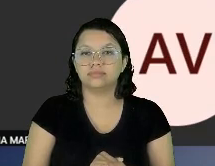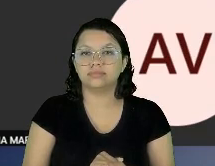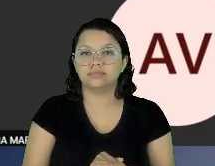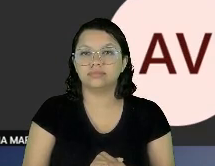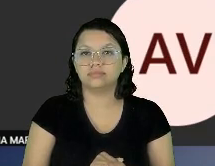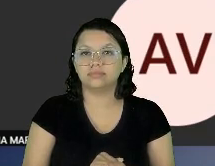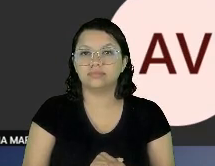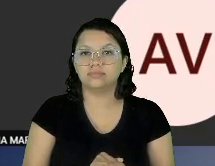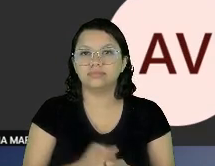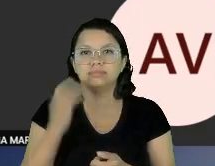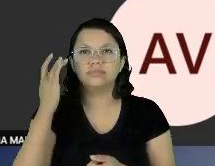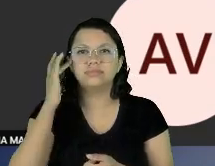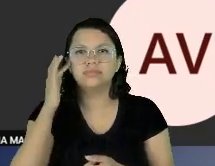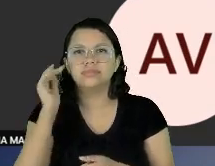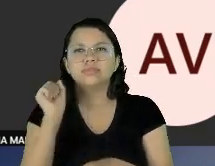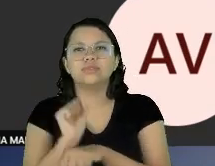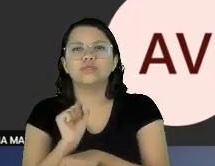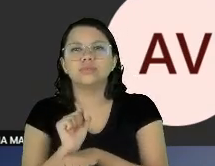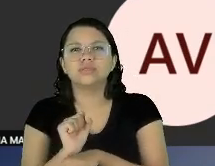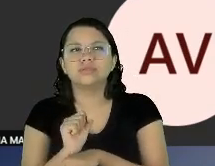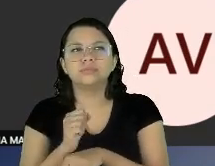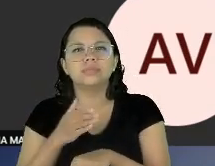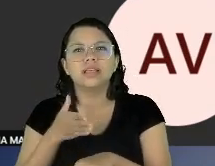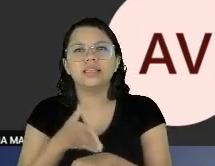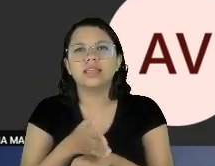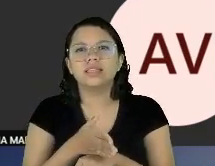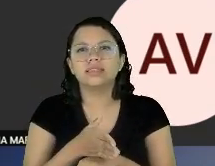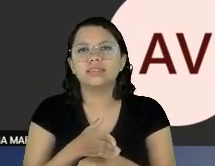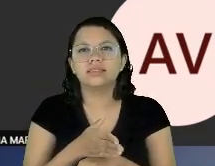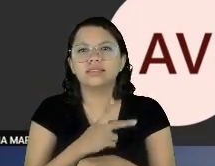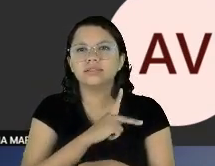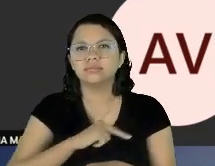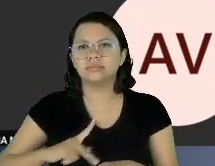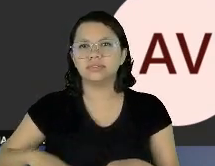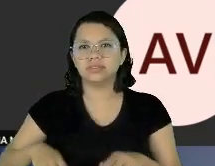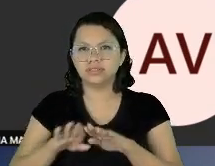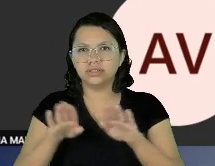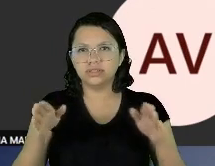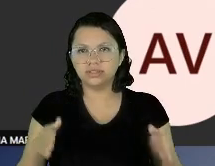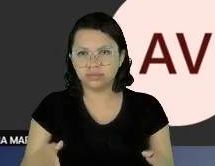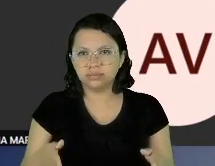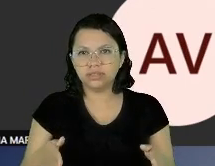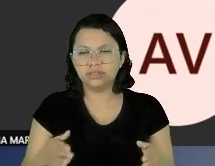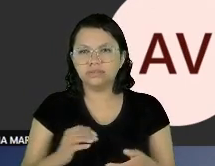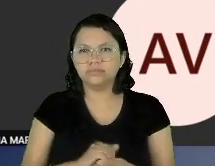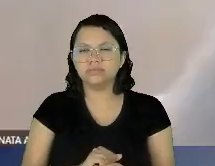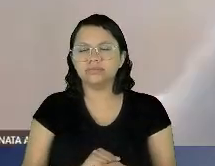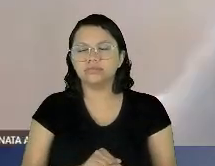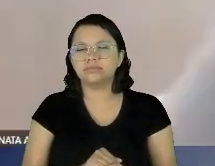Acho que eu estou esperando a entrada da presidente da mesa, doutora Nálida.